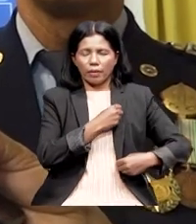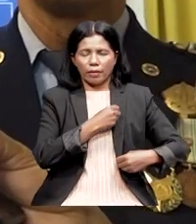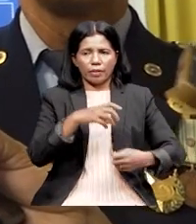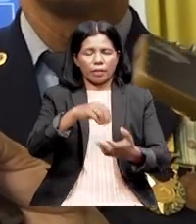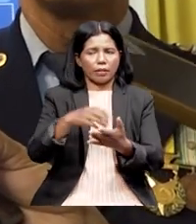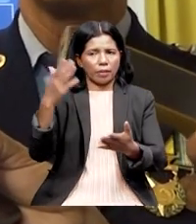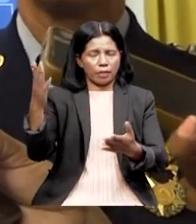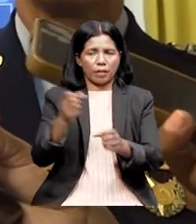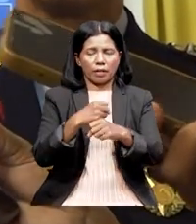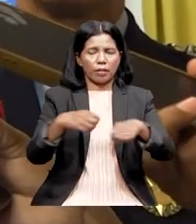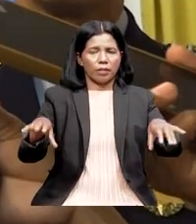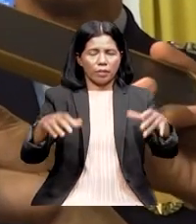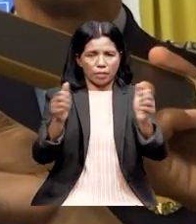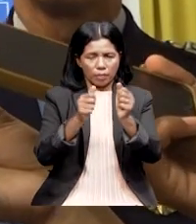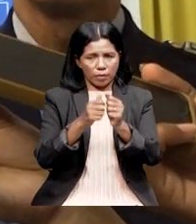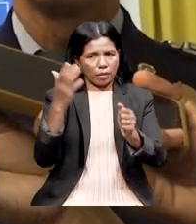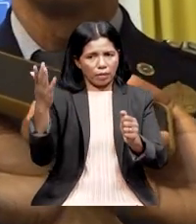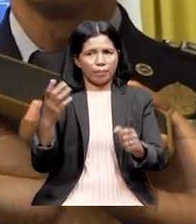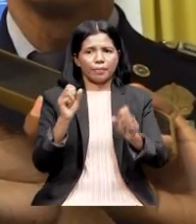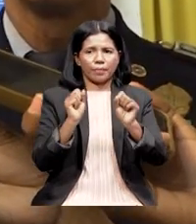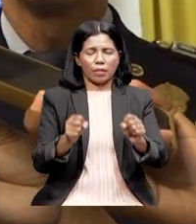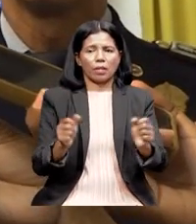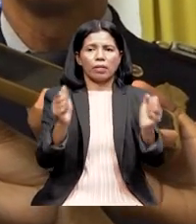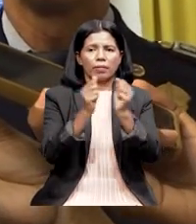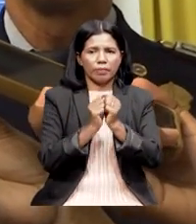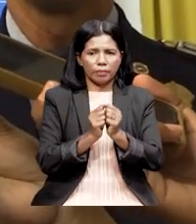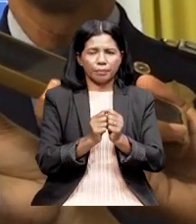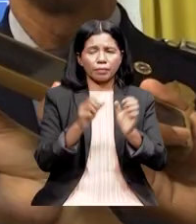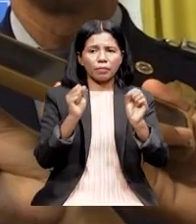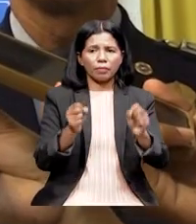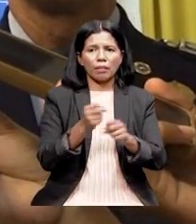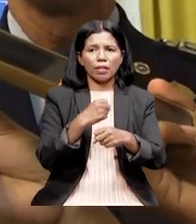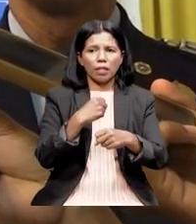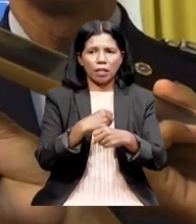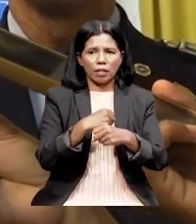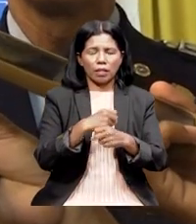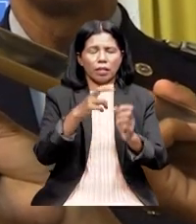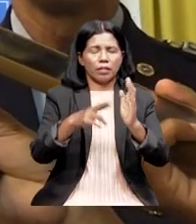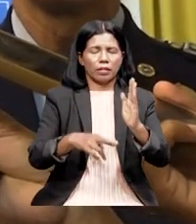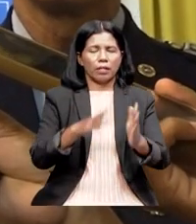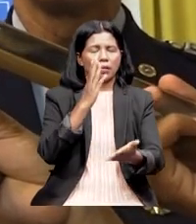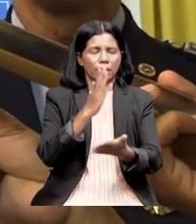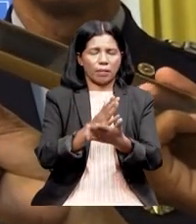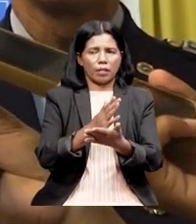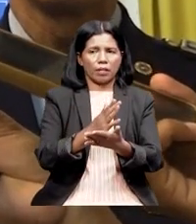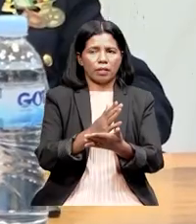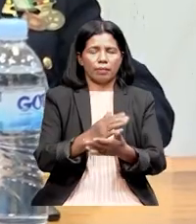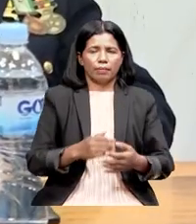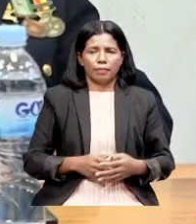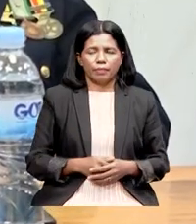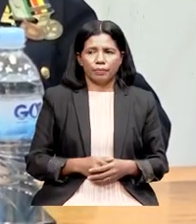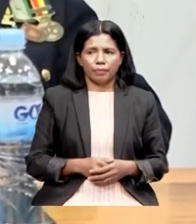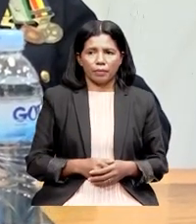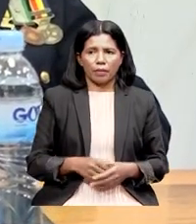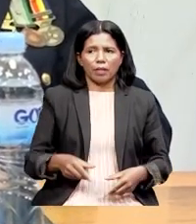neba halmos corna saun neba para tudo ne hodi halo medida prevenção Roma. Além de tomar